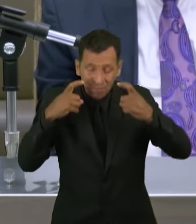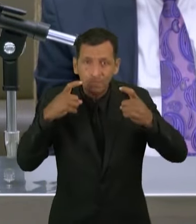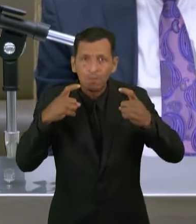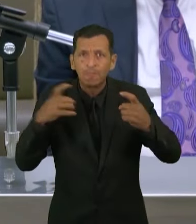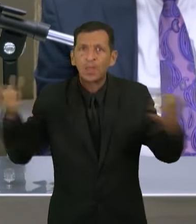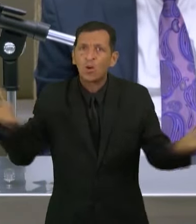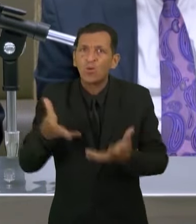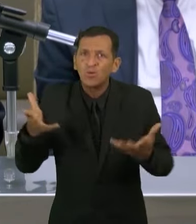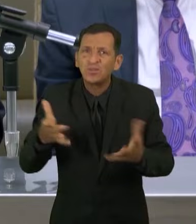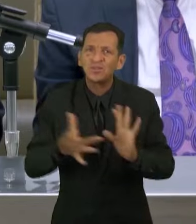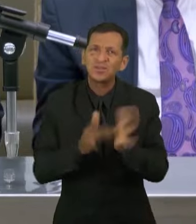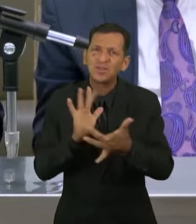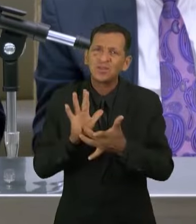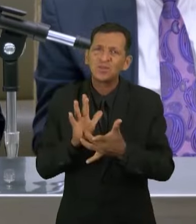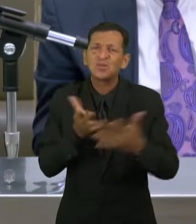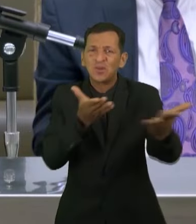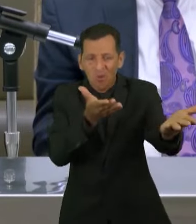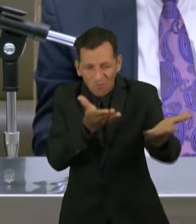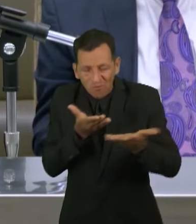é: vem a mim.